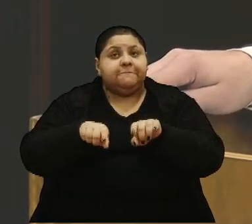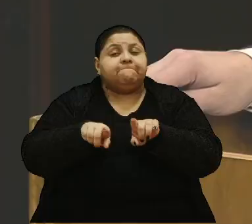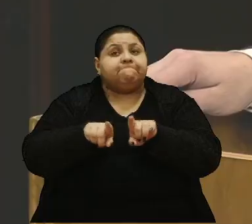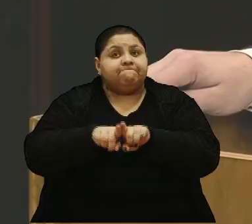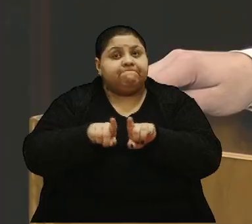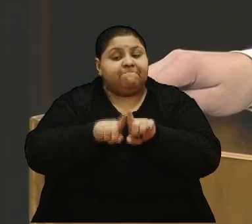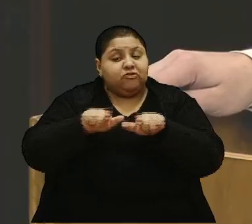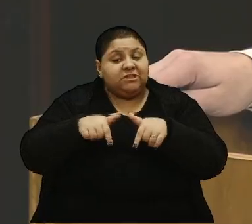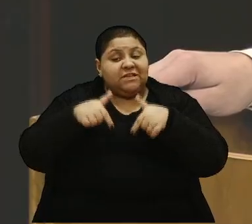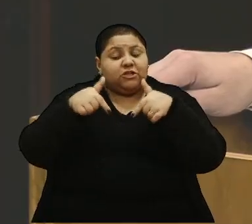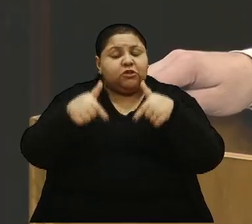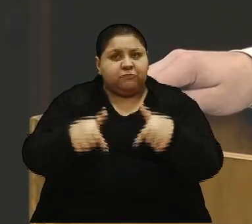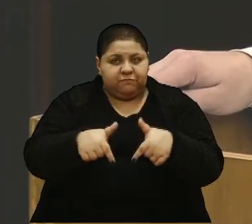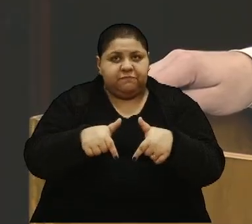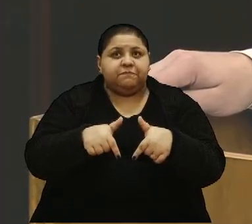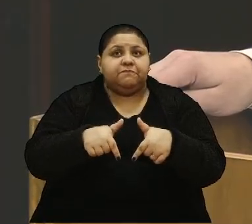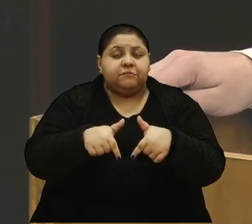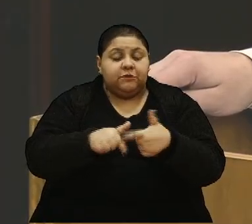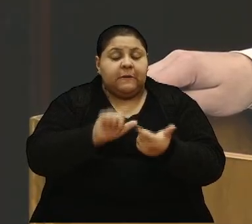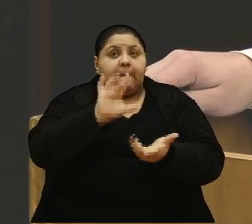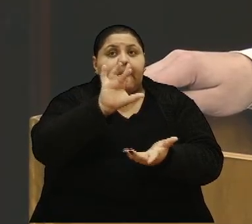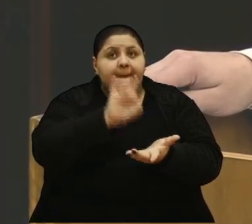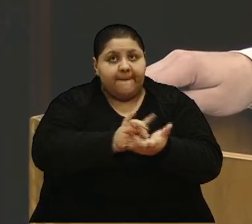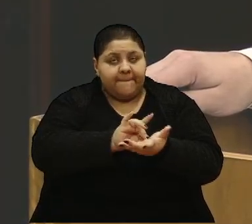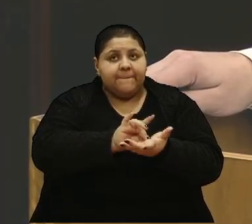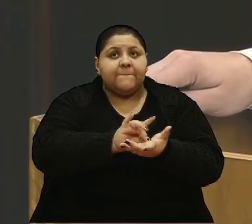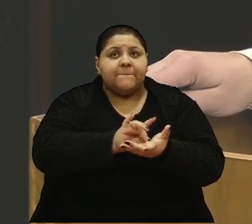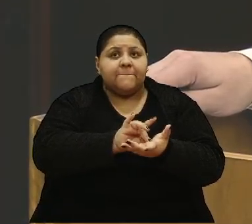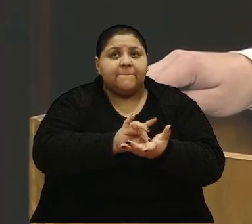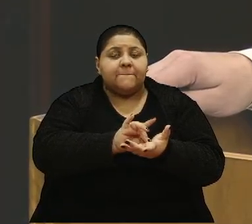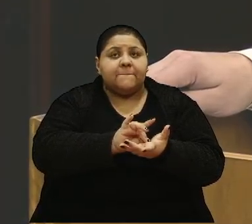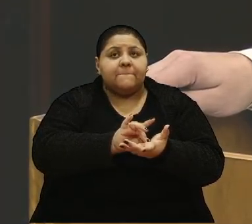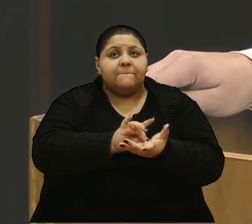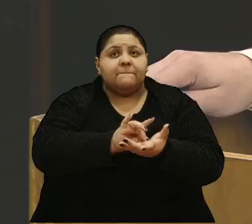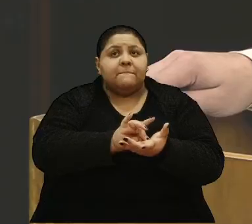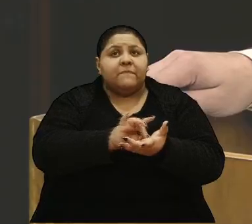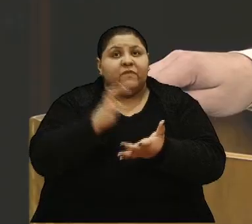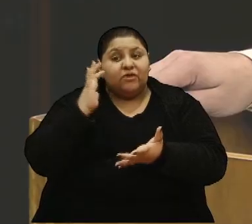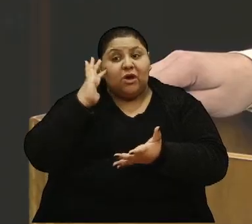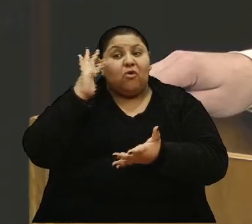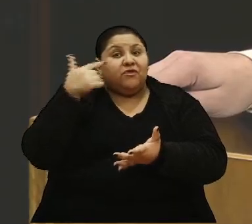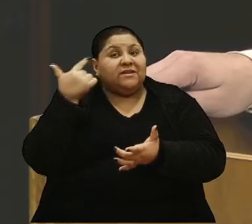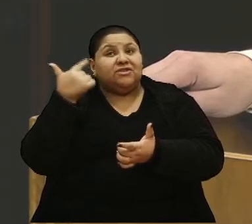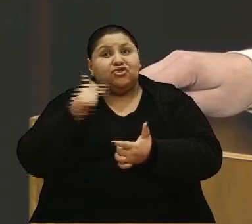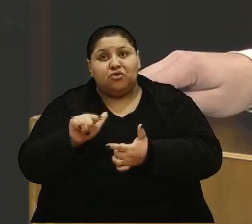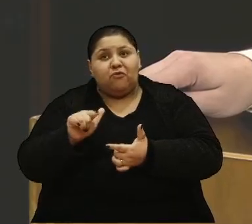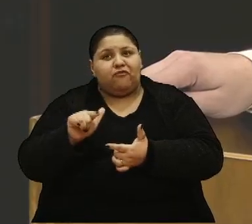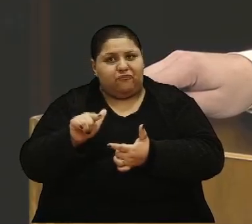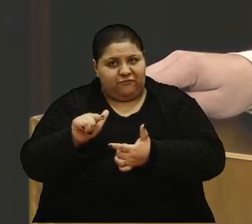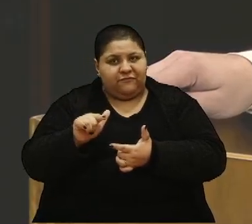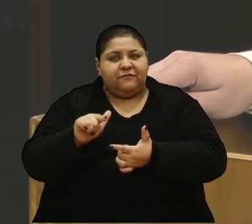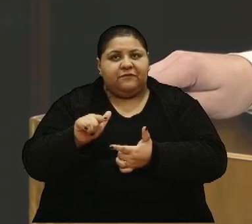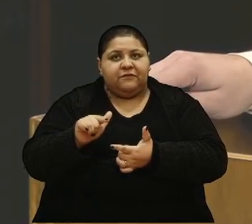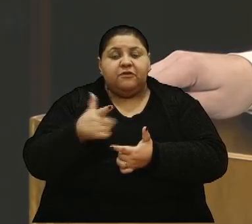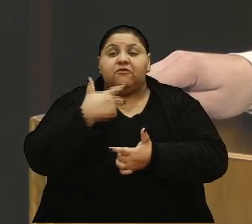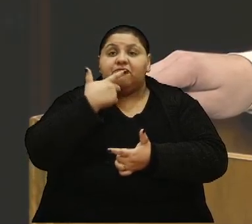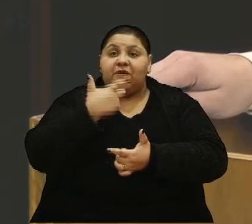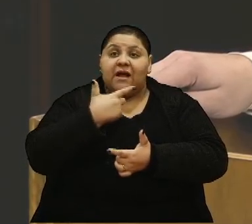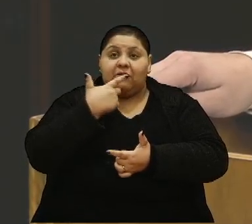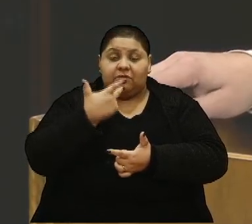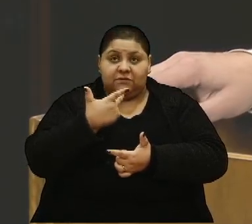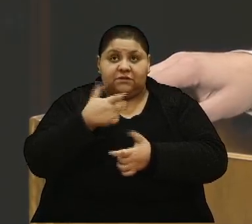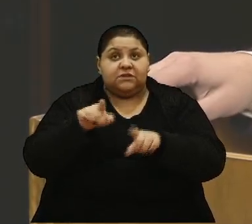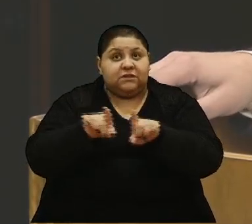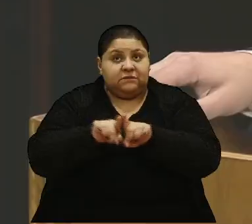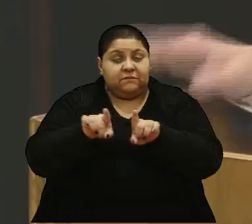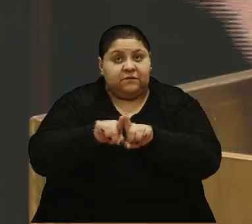de ações efetivas para que situações como essa não voltem a acontecer. Destaco Eu